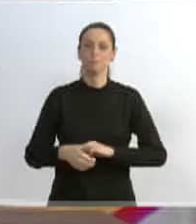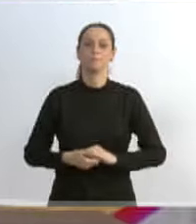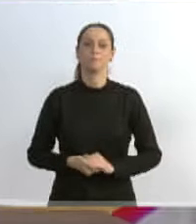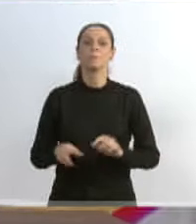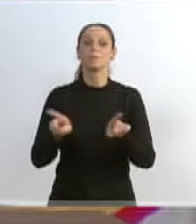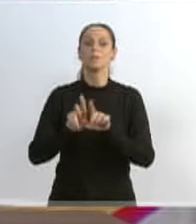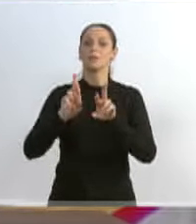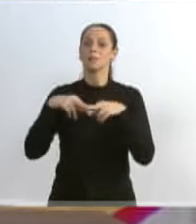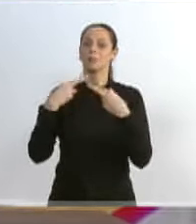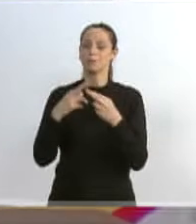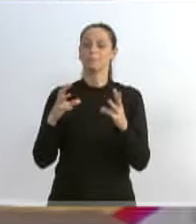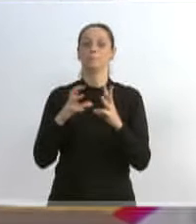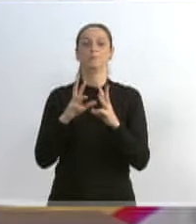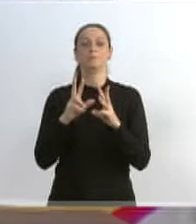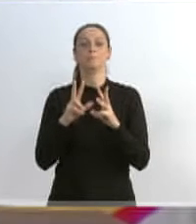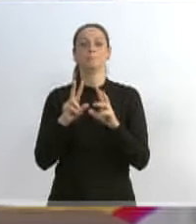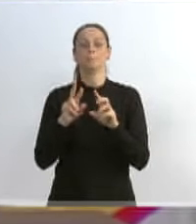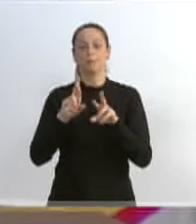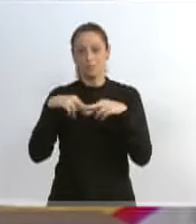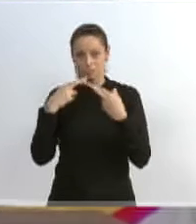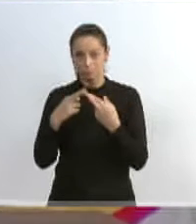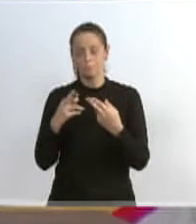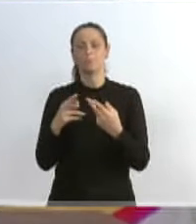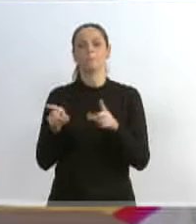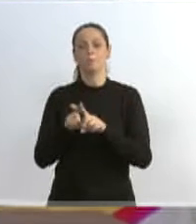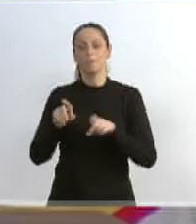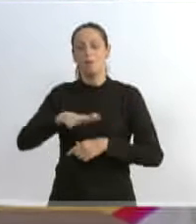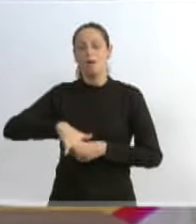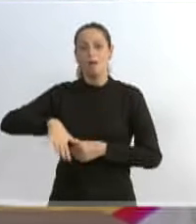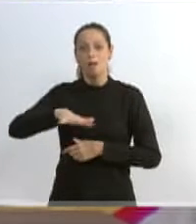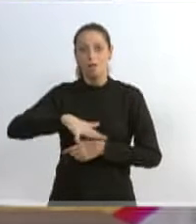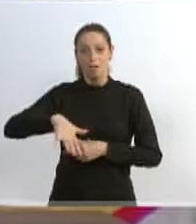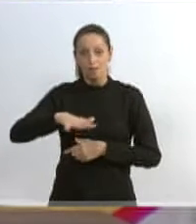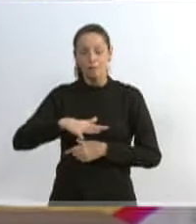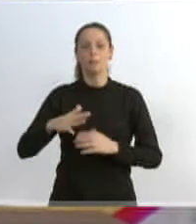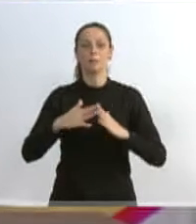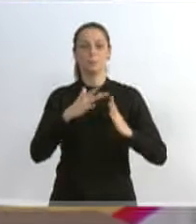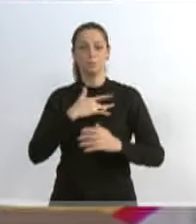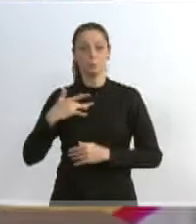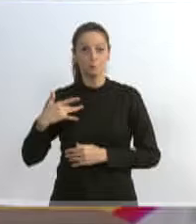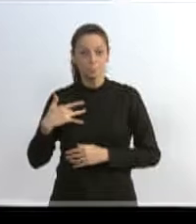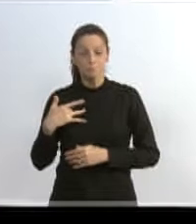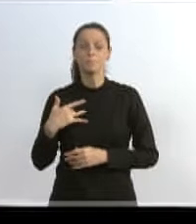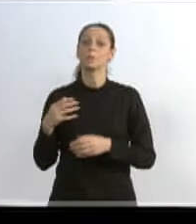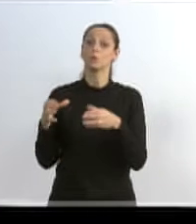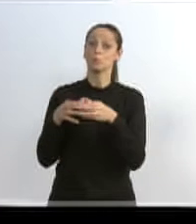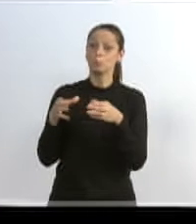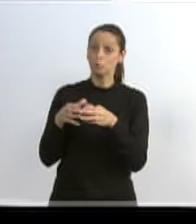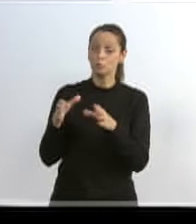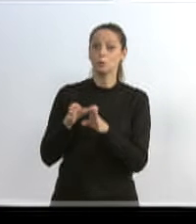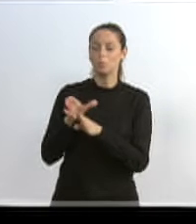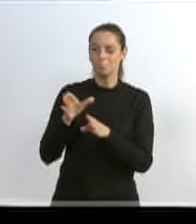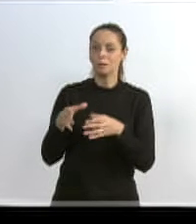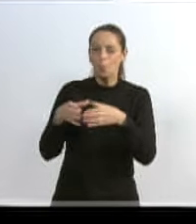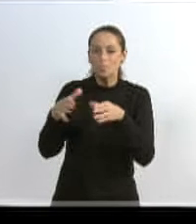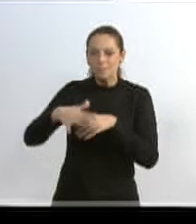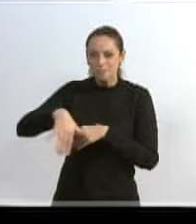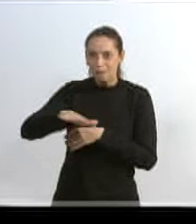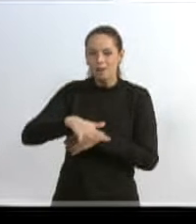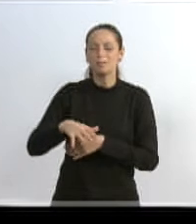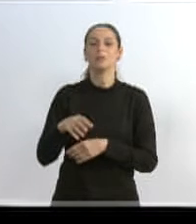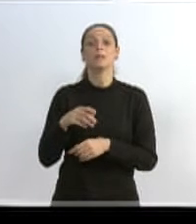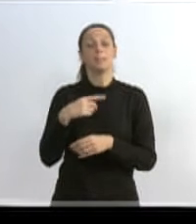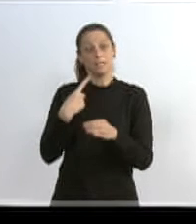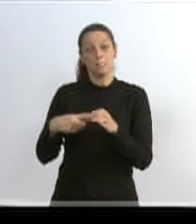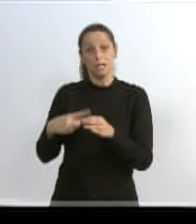velha e região magia da velha onde estamos sempre à disposição tanto deste concelho como todos os demais da cidade